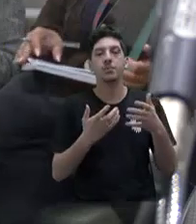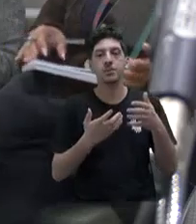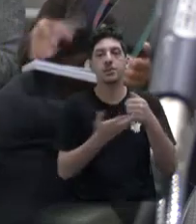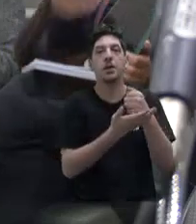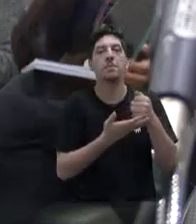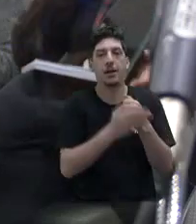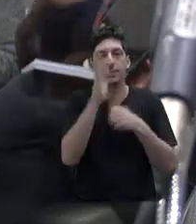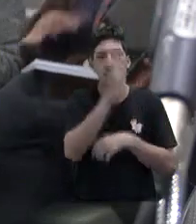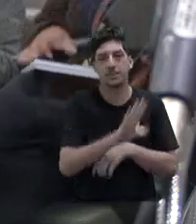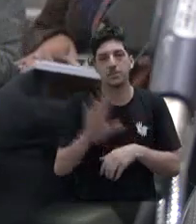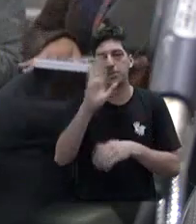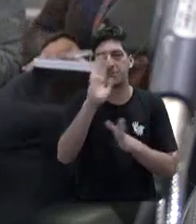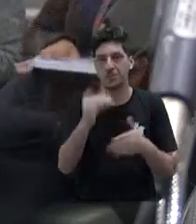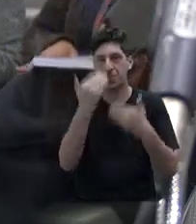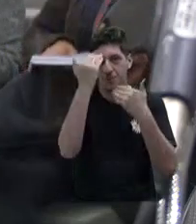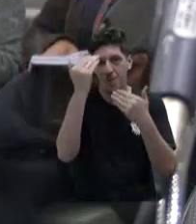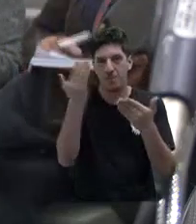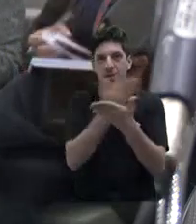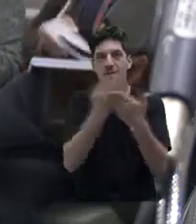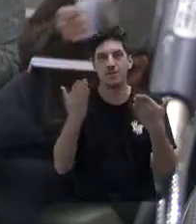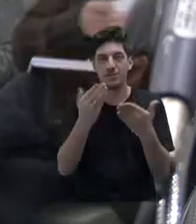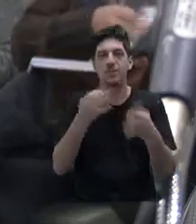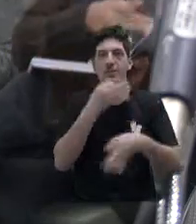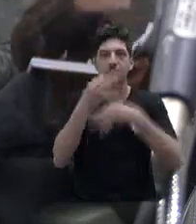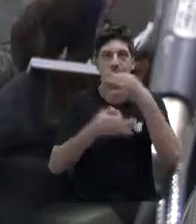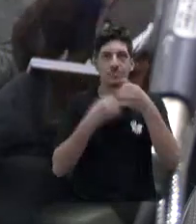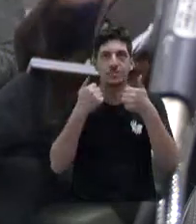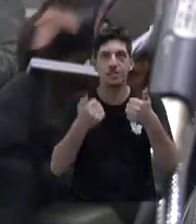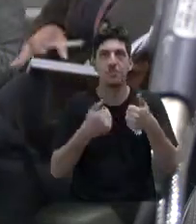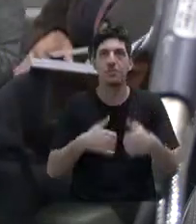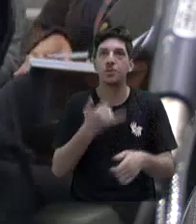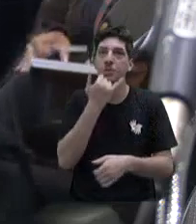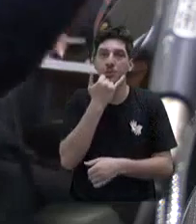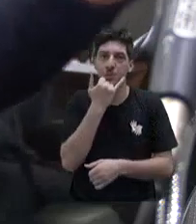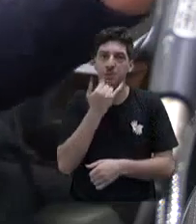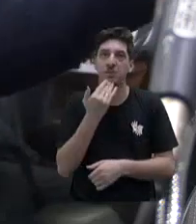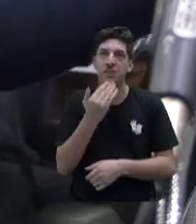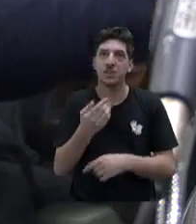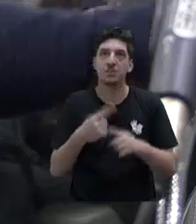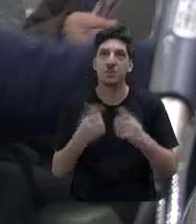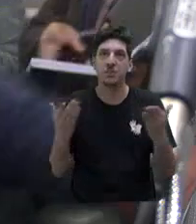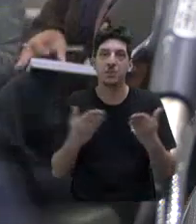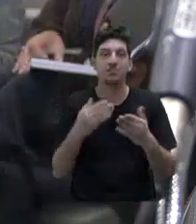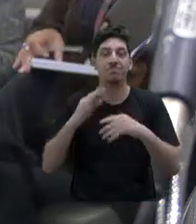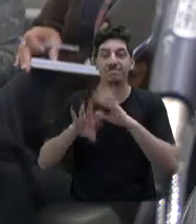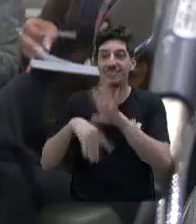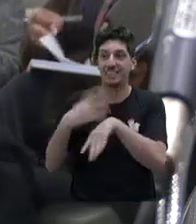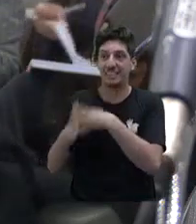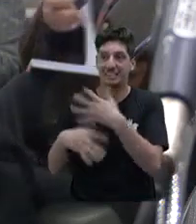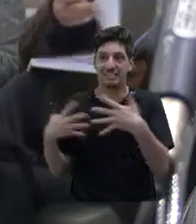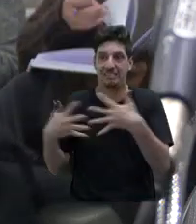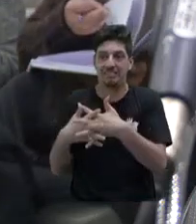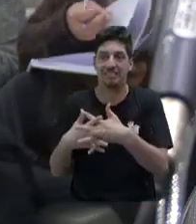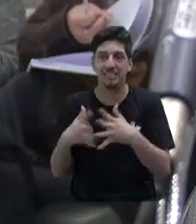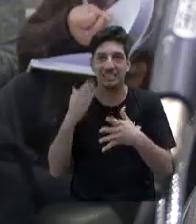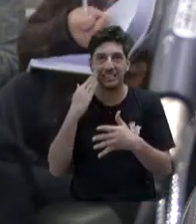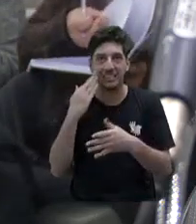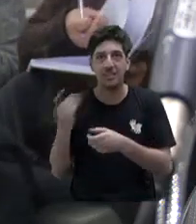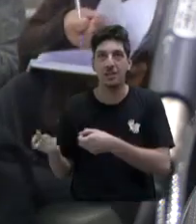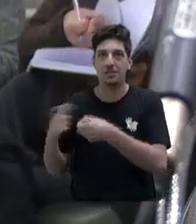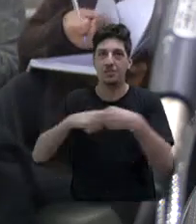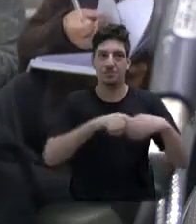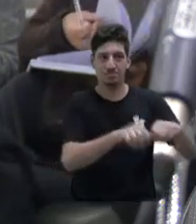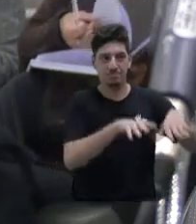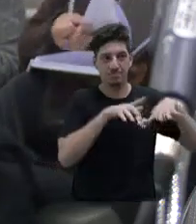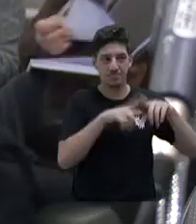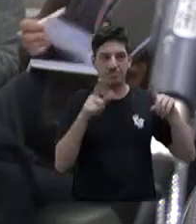nacional, e agradeço as contribuições. Pedimos desculpa, porque hoje estamos atribulados, voltando ao plenário agora, mas nossos